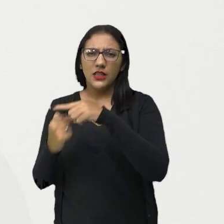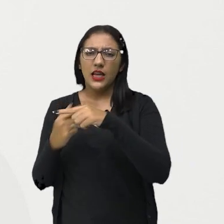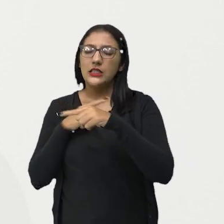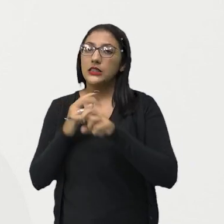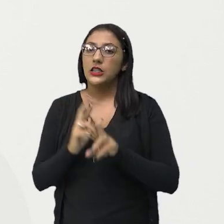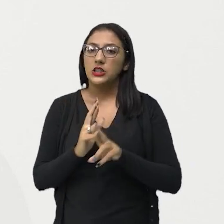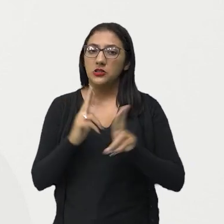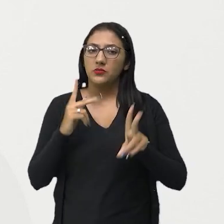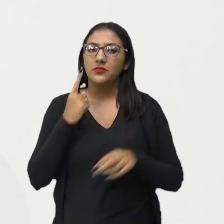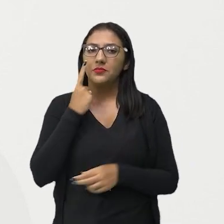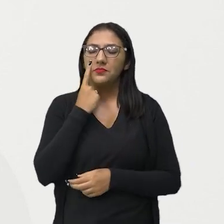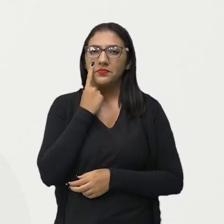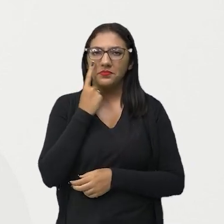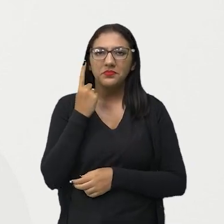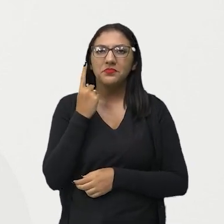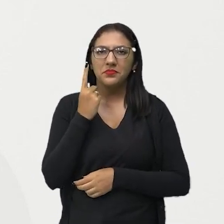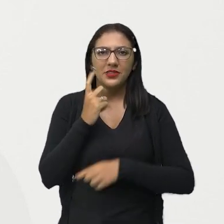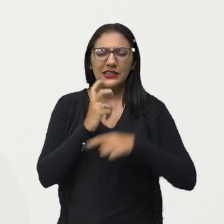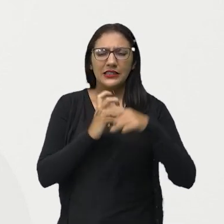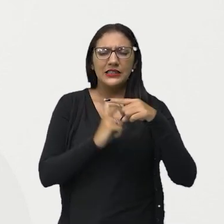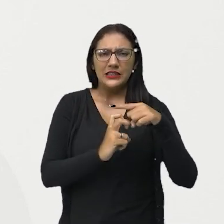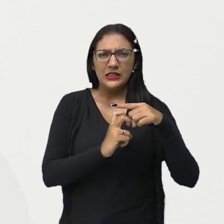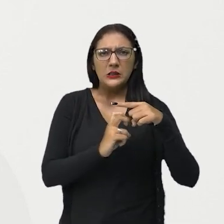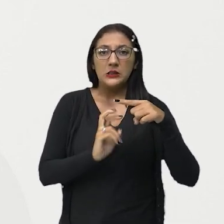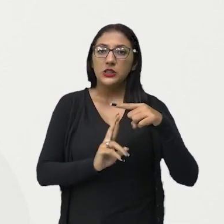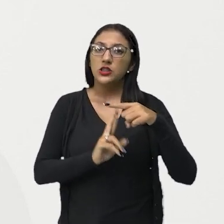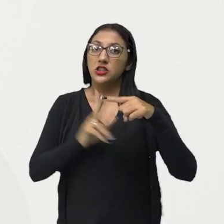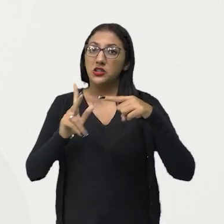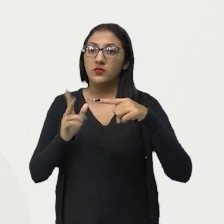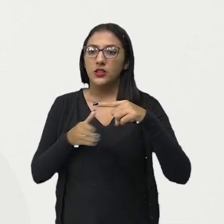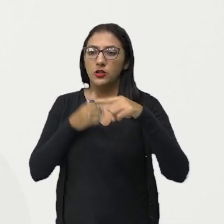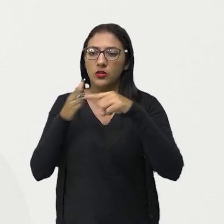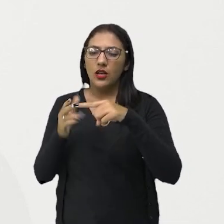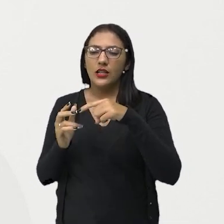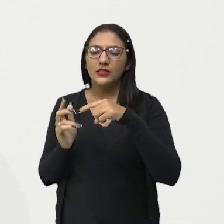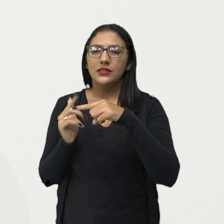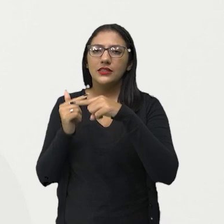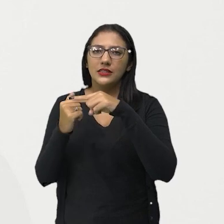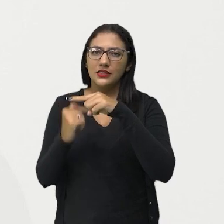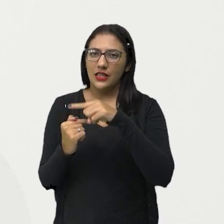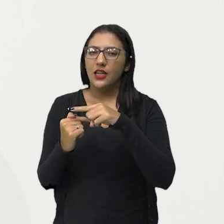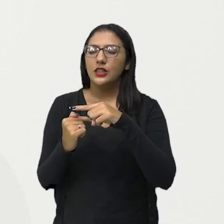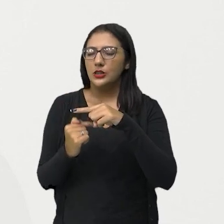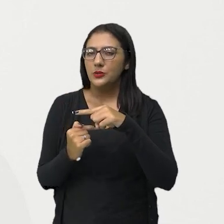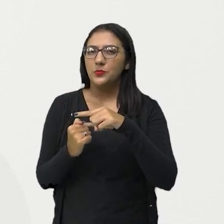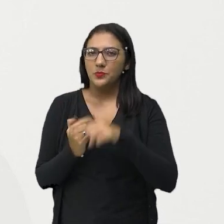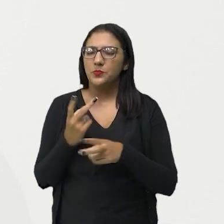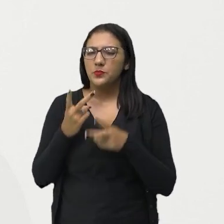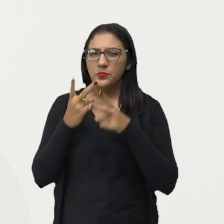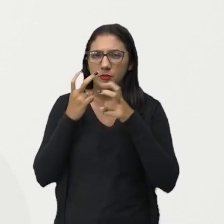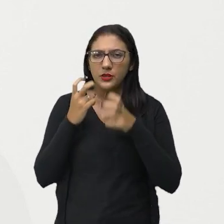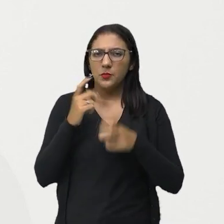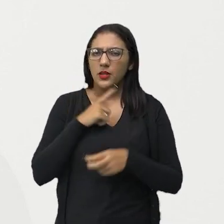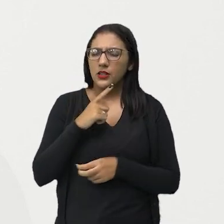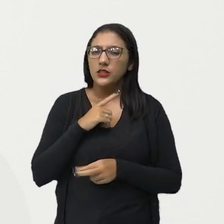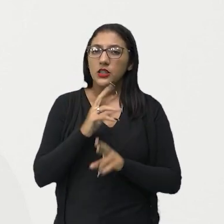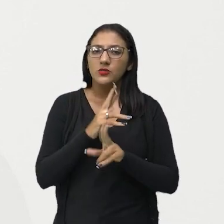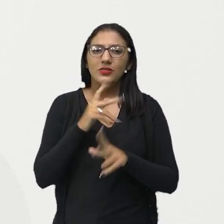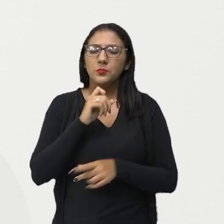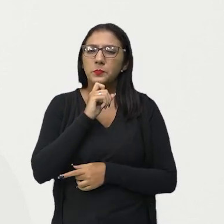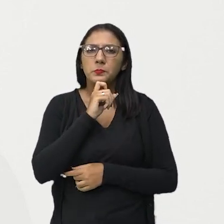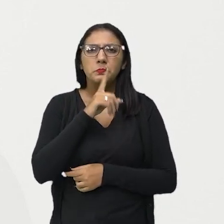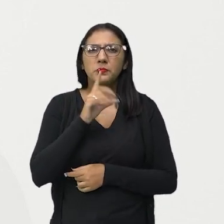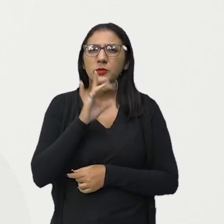Então, o primeiro denominador é 5, o segundo denominador é 7. Então, não dá